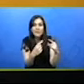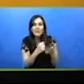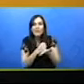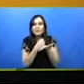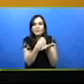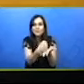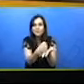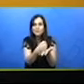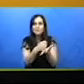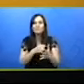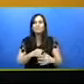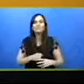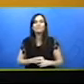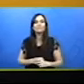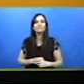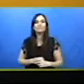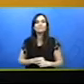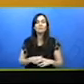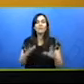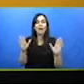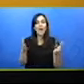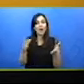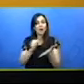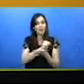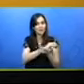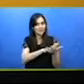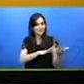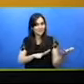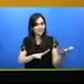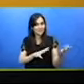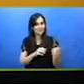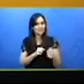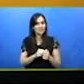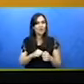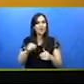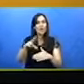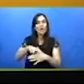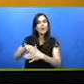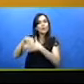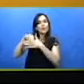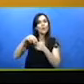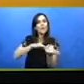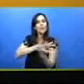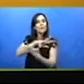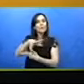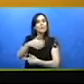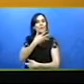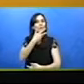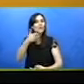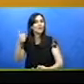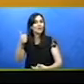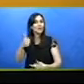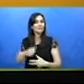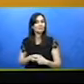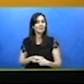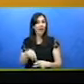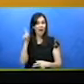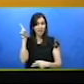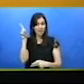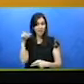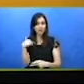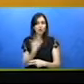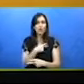naquele instante. Agora nós vamos para a atividade Cordel para um Mundo Melhor. Aqui nós vamos